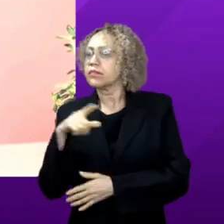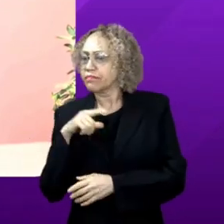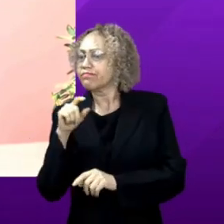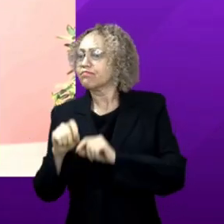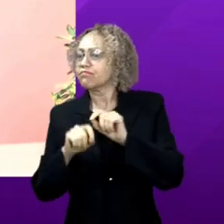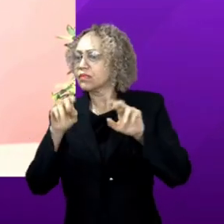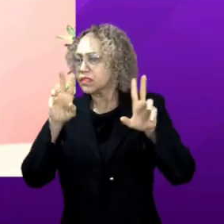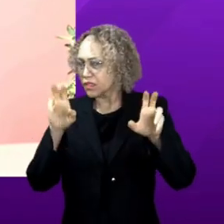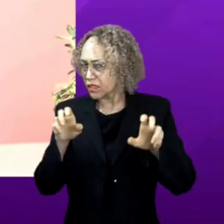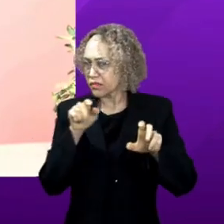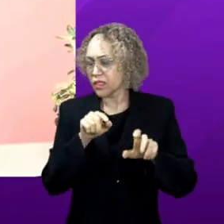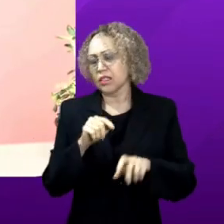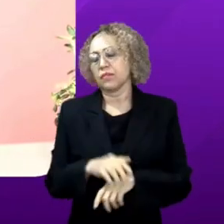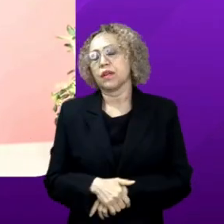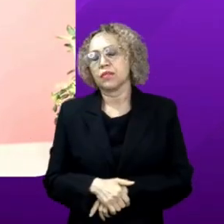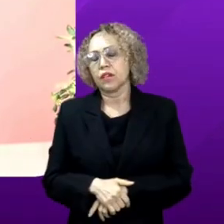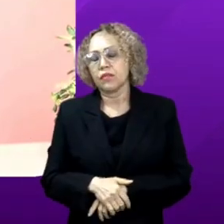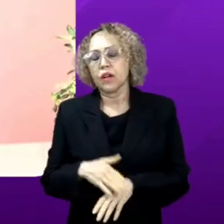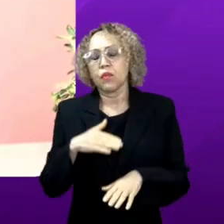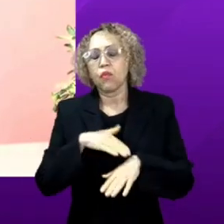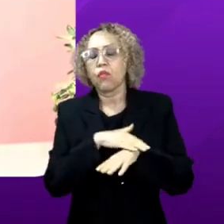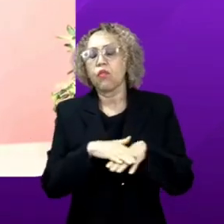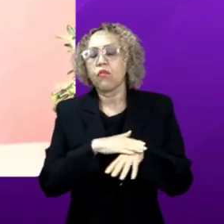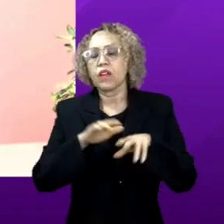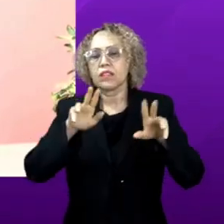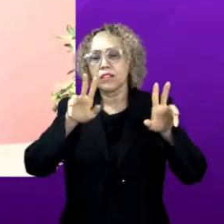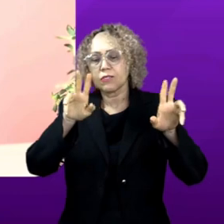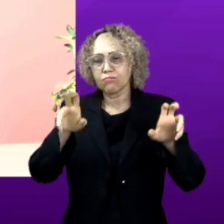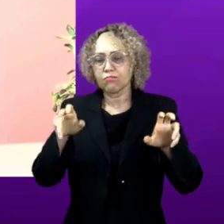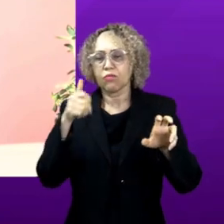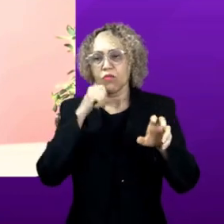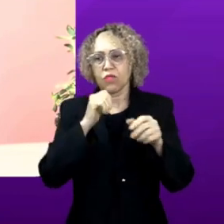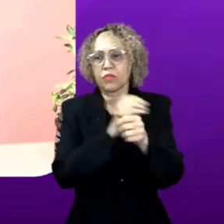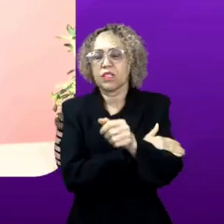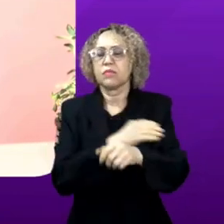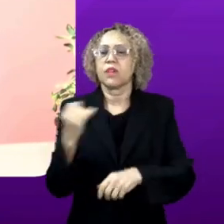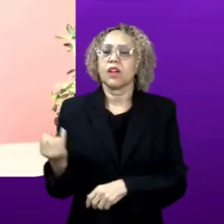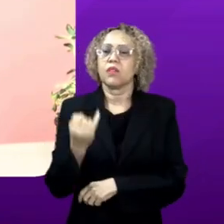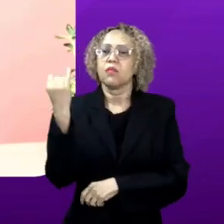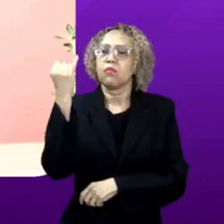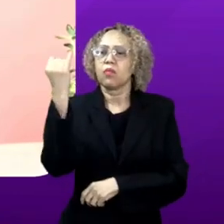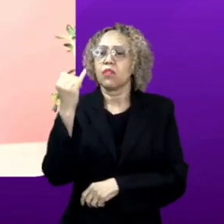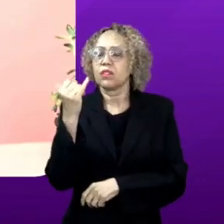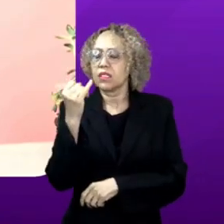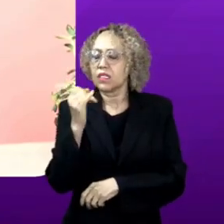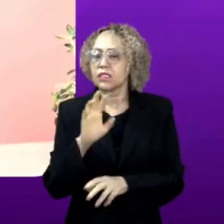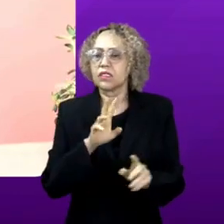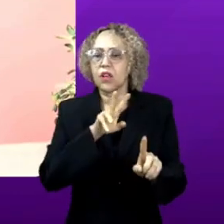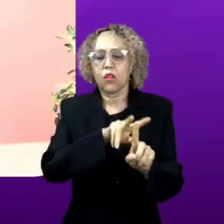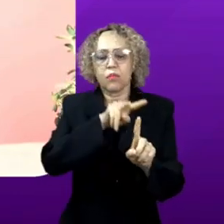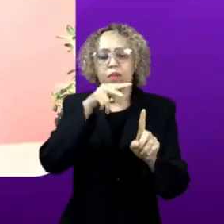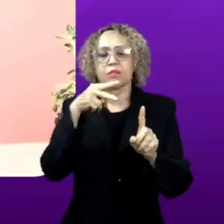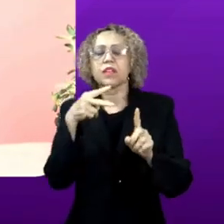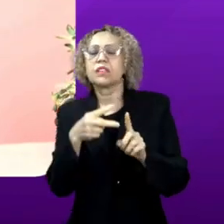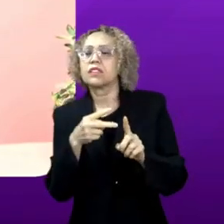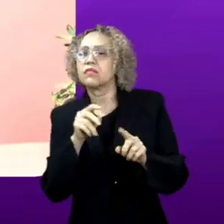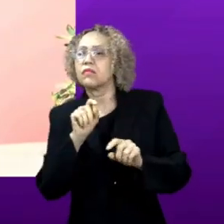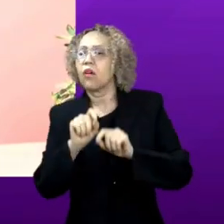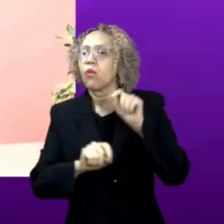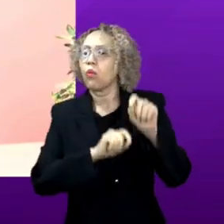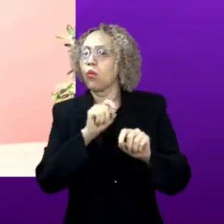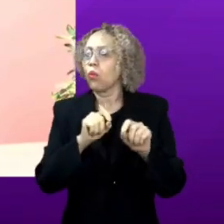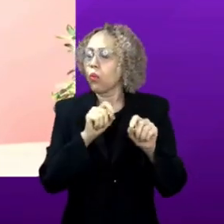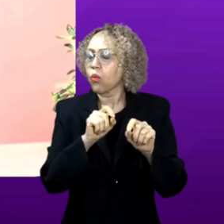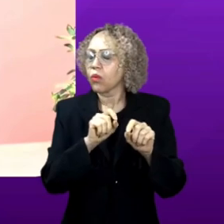pouco da importância do feminismo popular, numa perspectiva de fazer com que